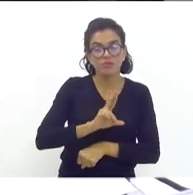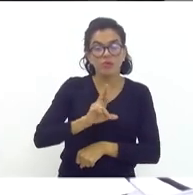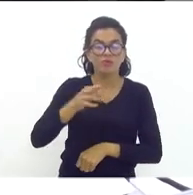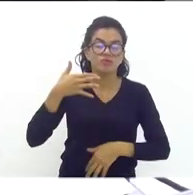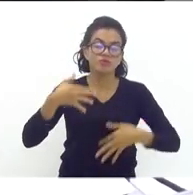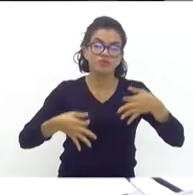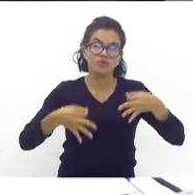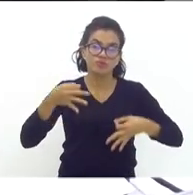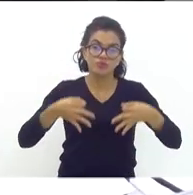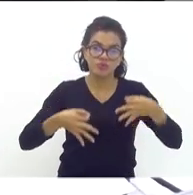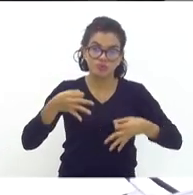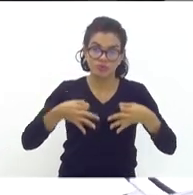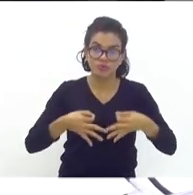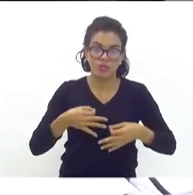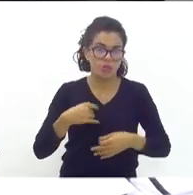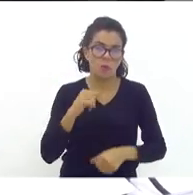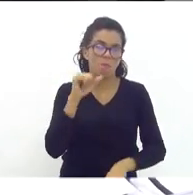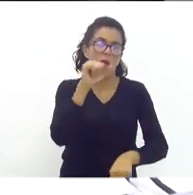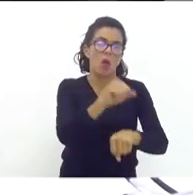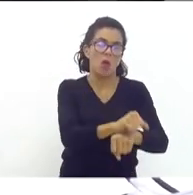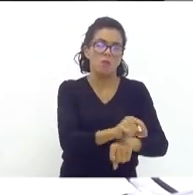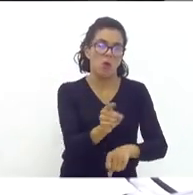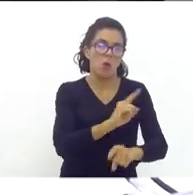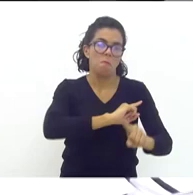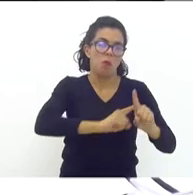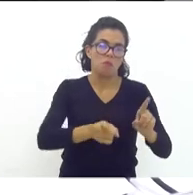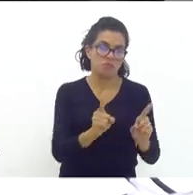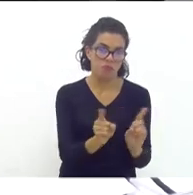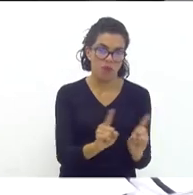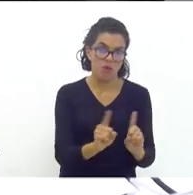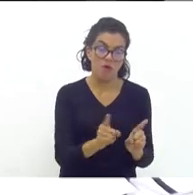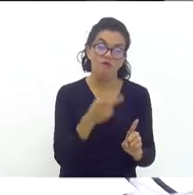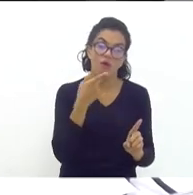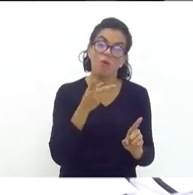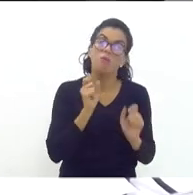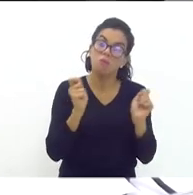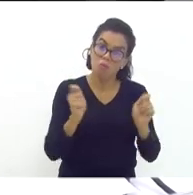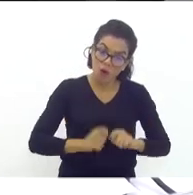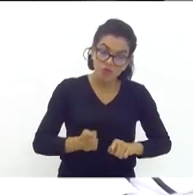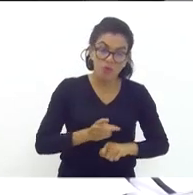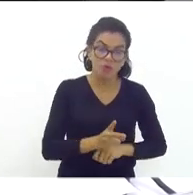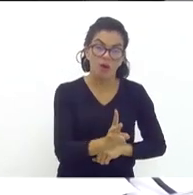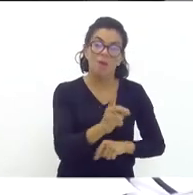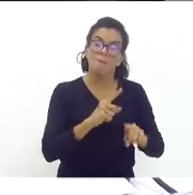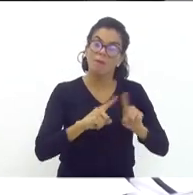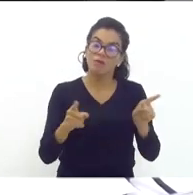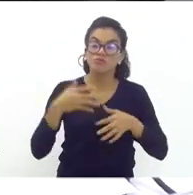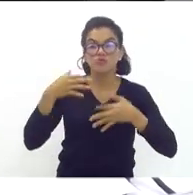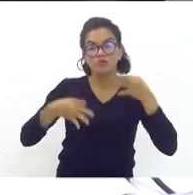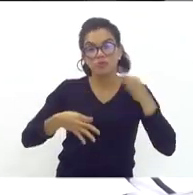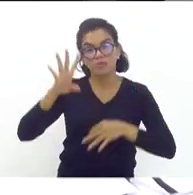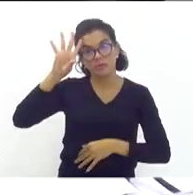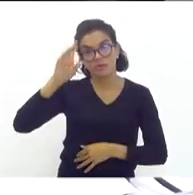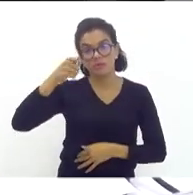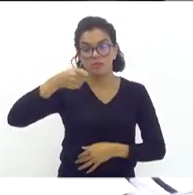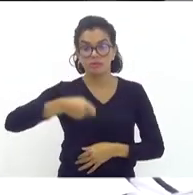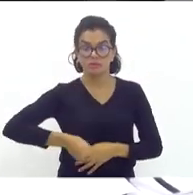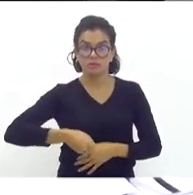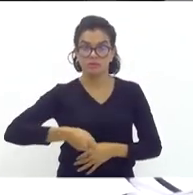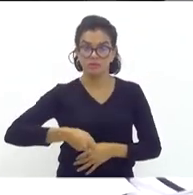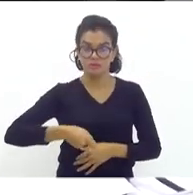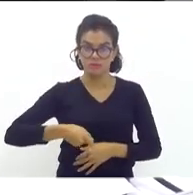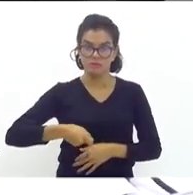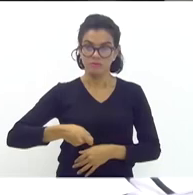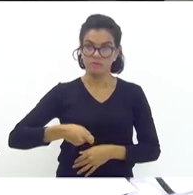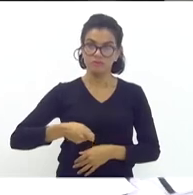que eles não paralisou a obra e proibiu é só manifestou que Ela poderia continuar mediante a apresentação desse eletivo que não é